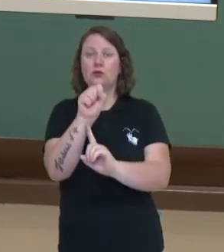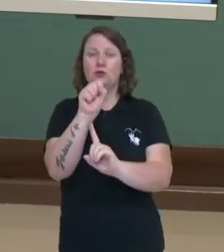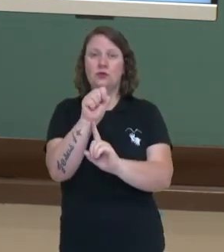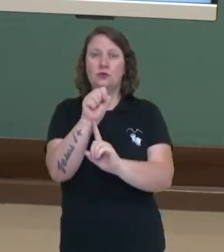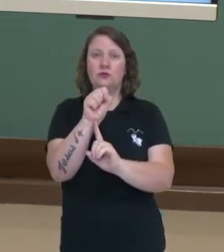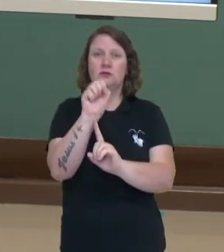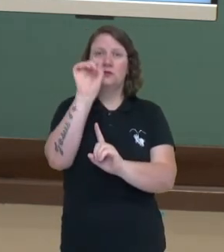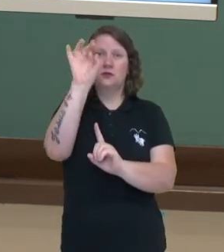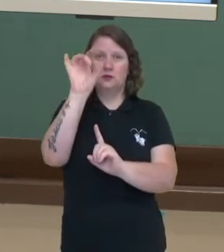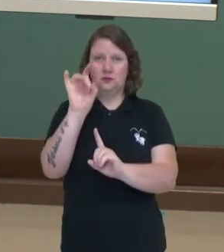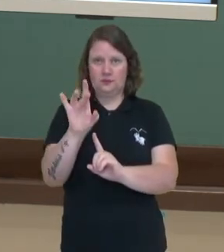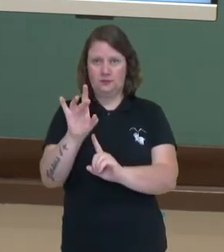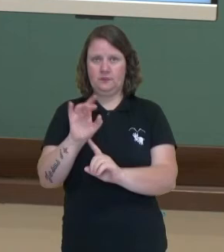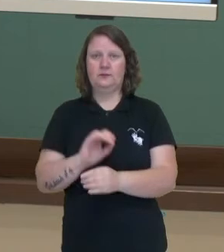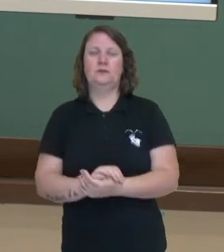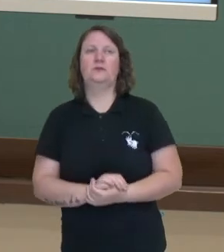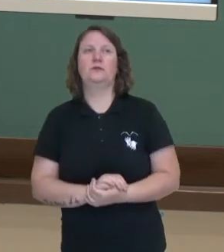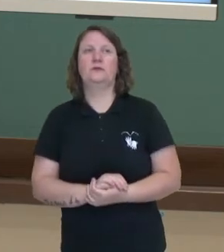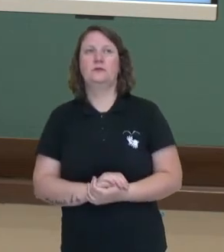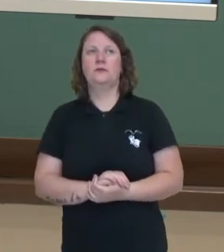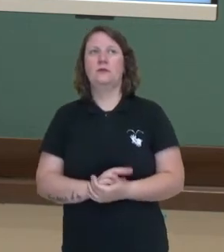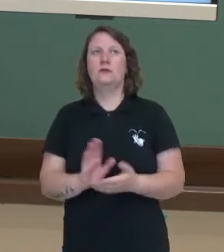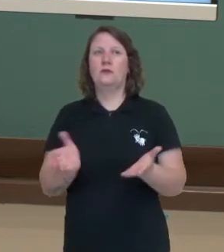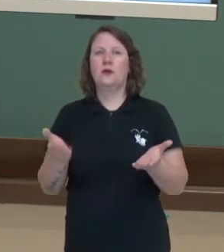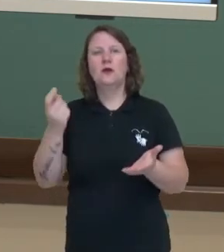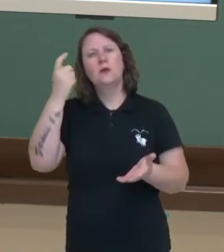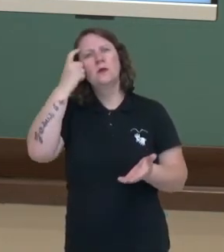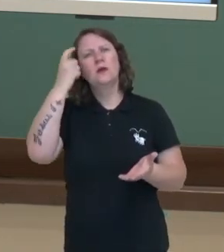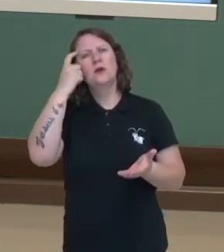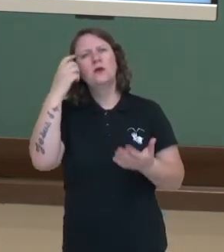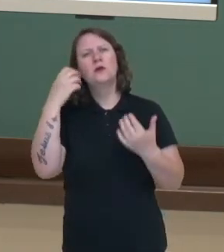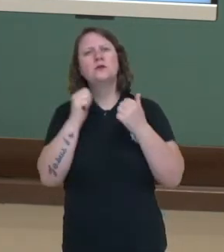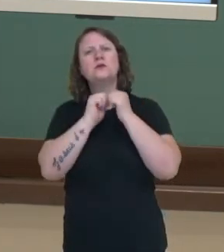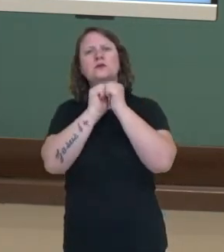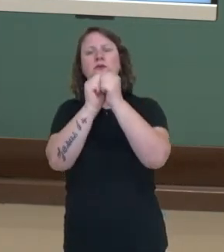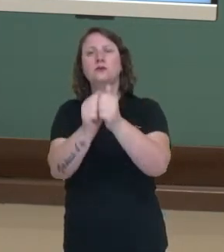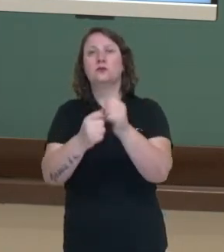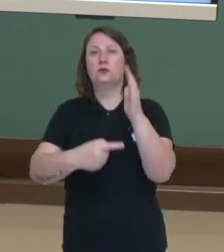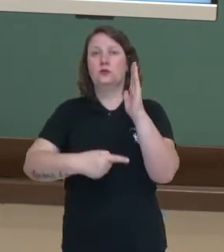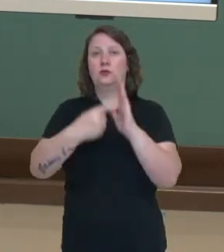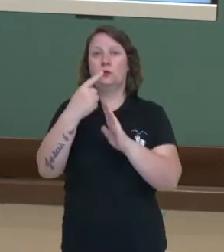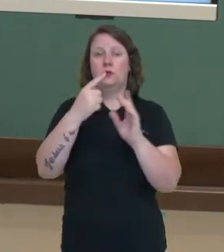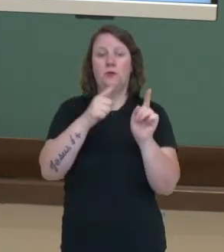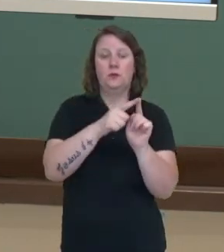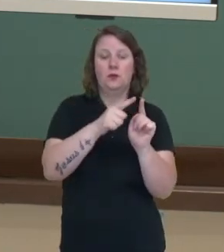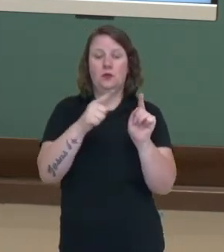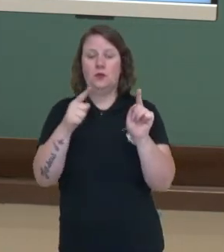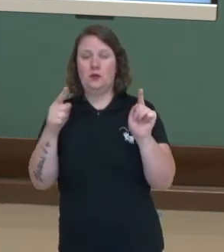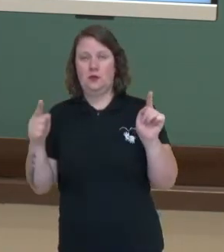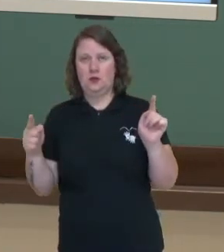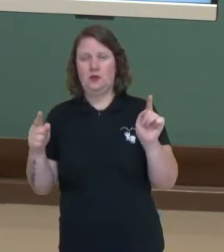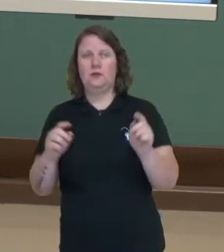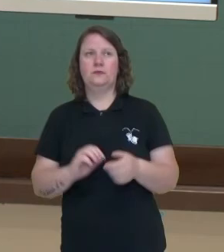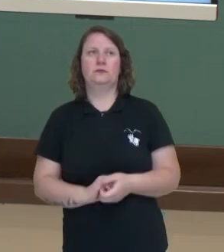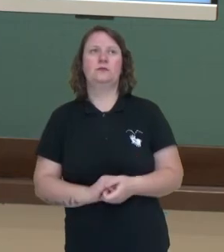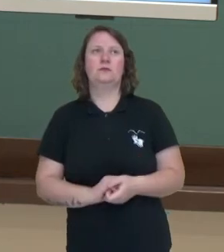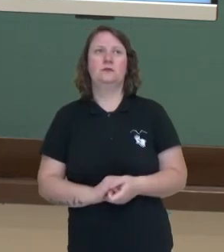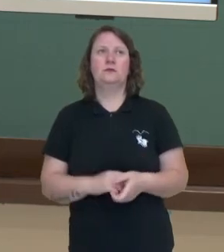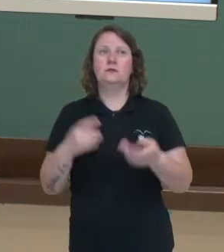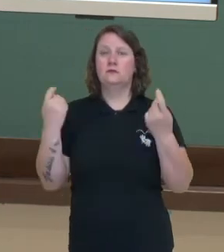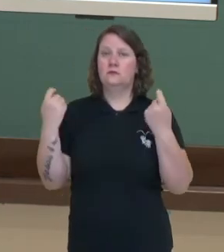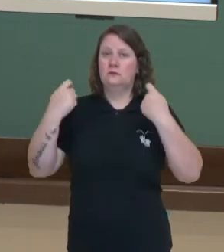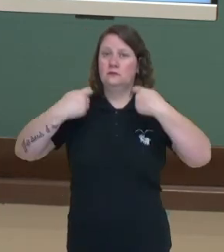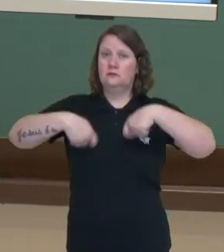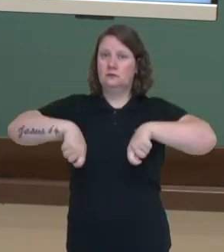período. Agora, pensando juntos sobre o primeiro período que estava ali na atividade. É